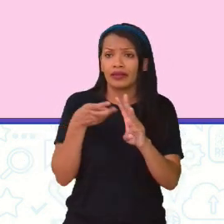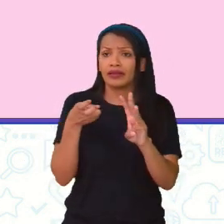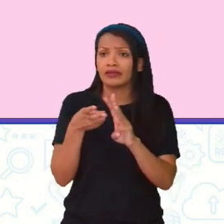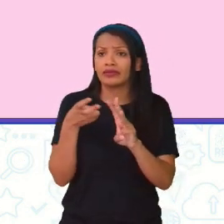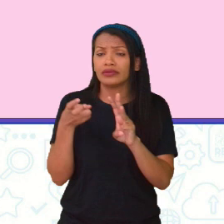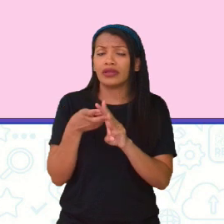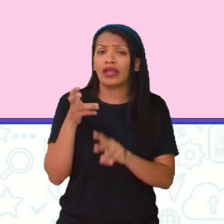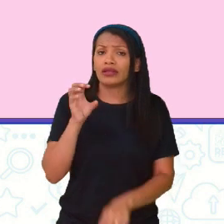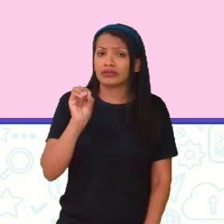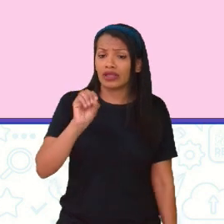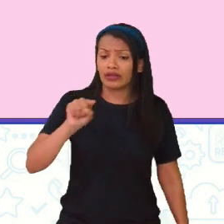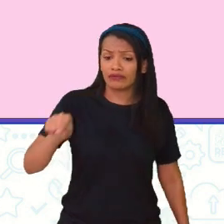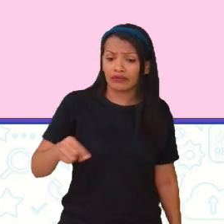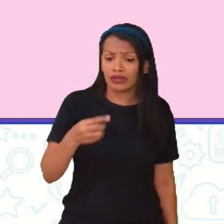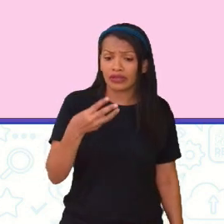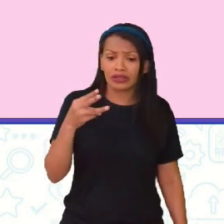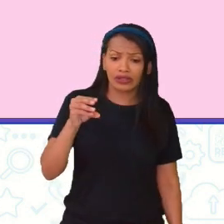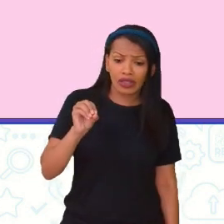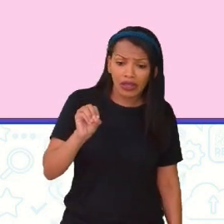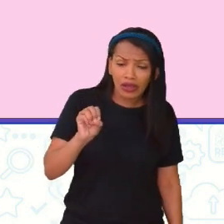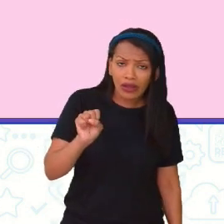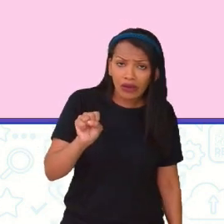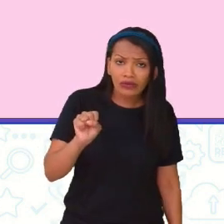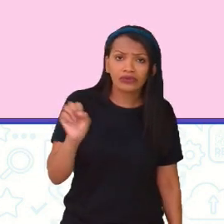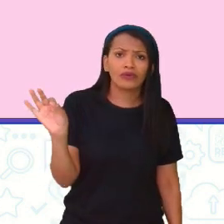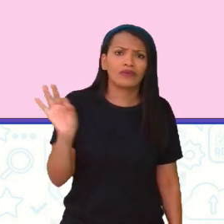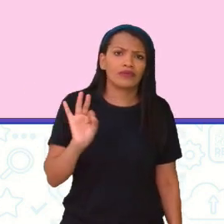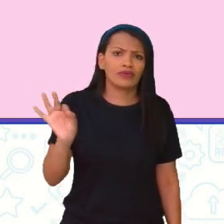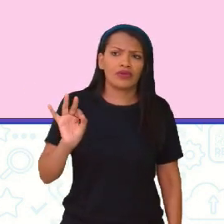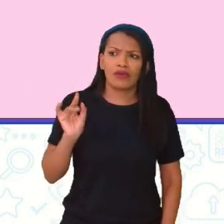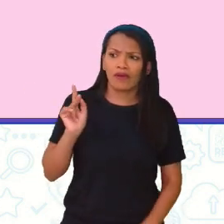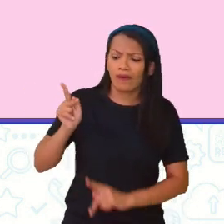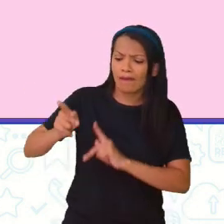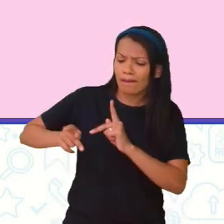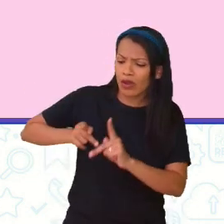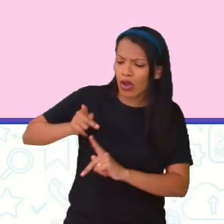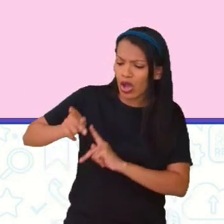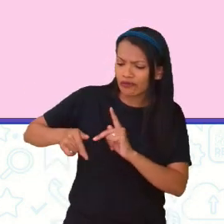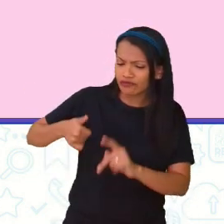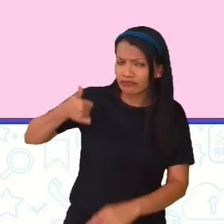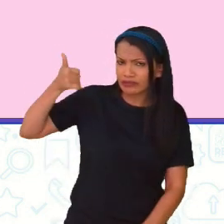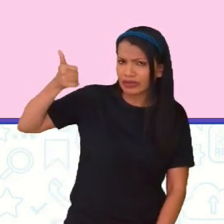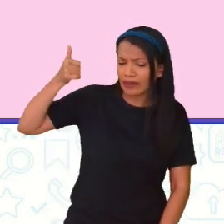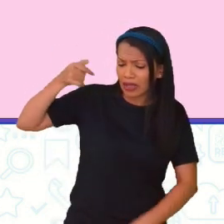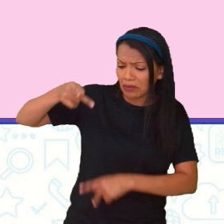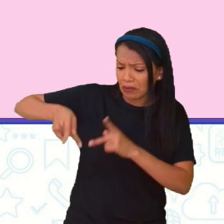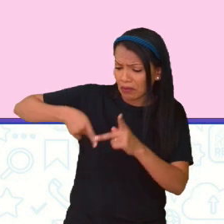0,38%. Infelizmente, né, gente? Porque são os povos originários,